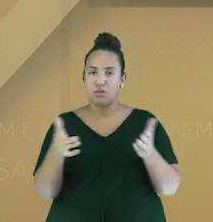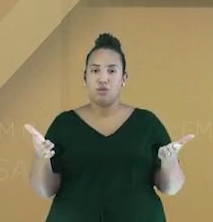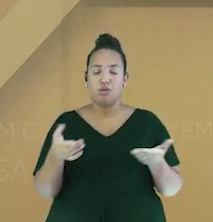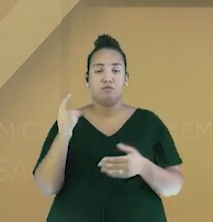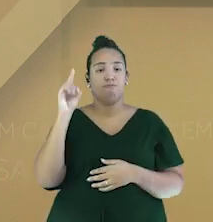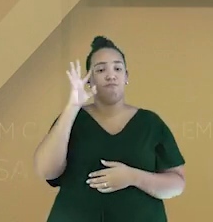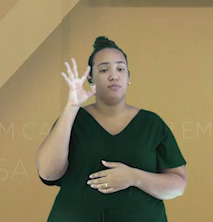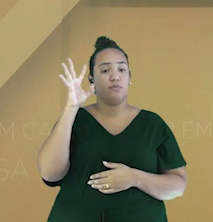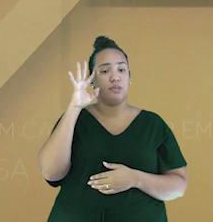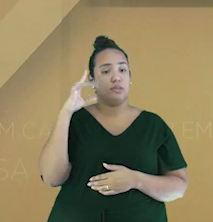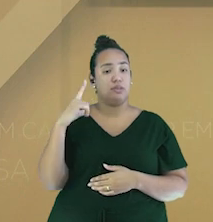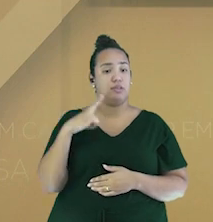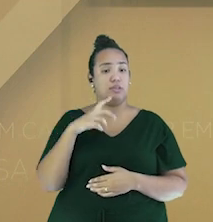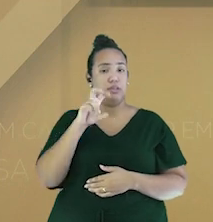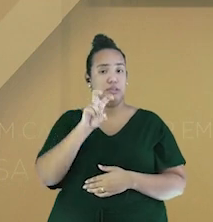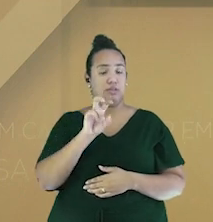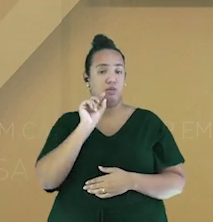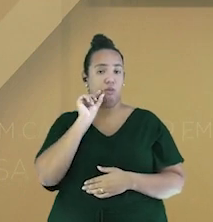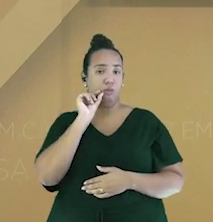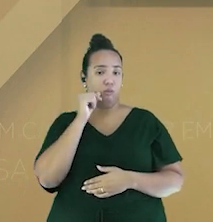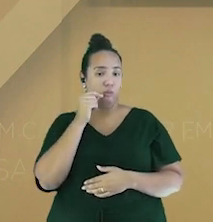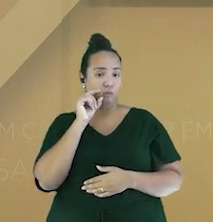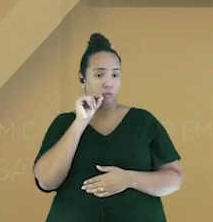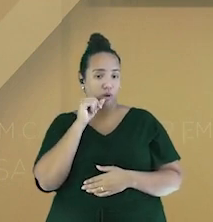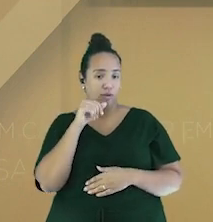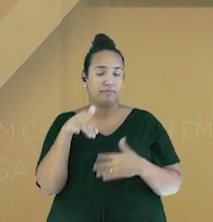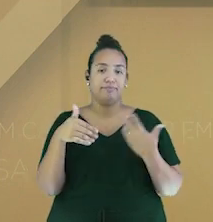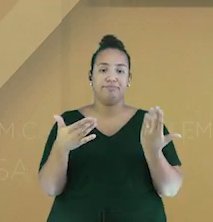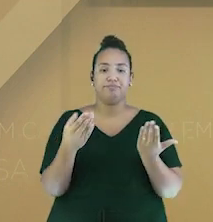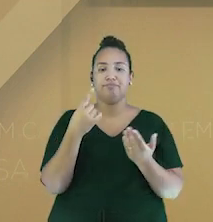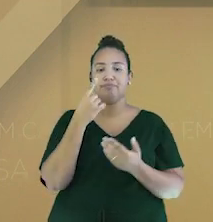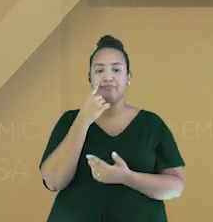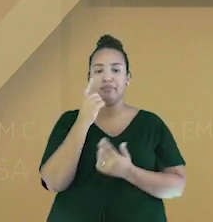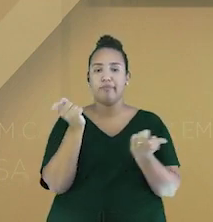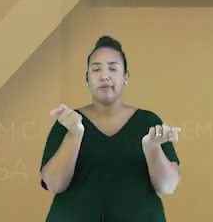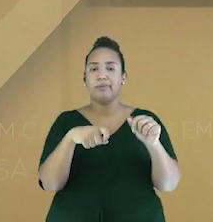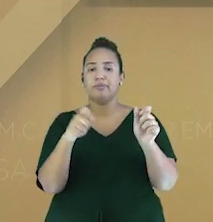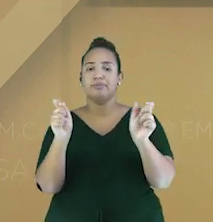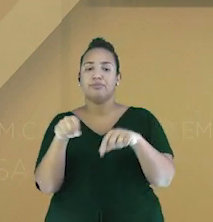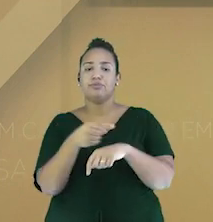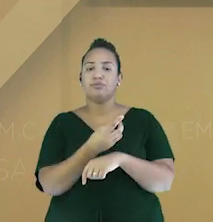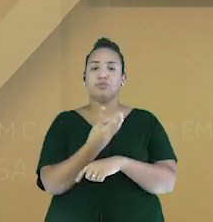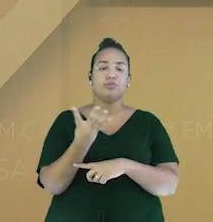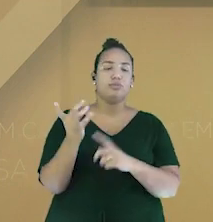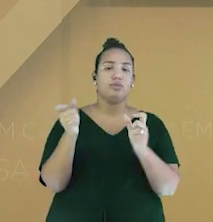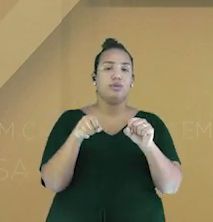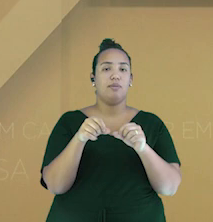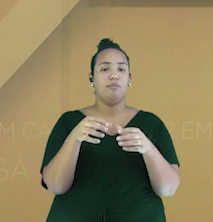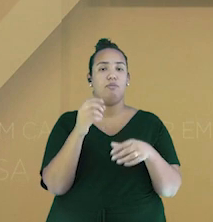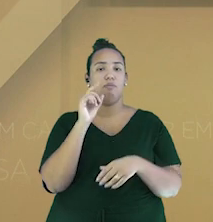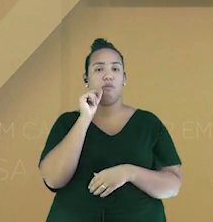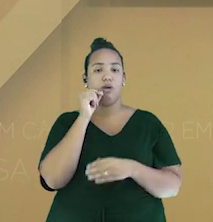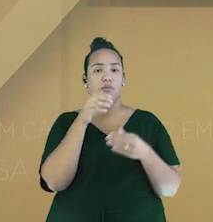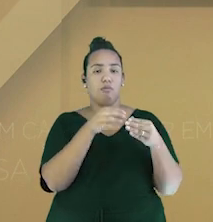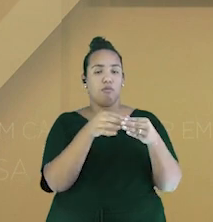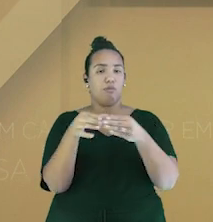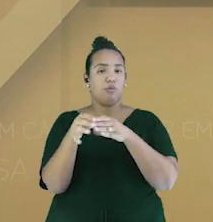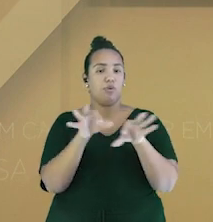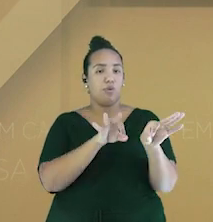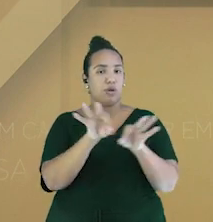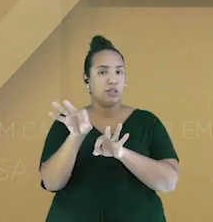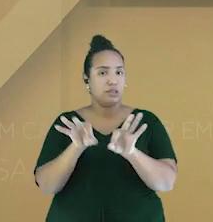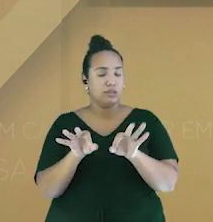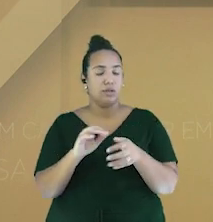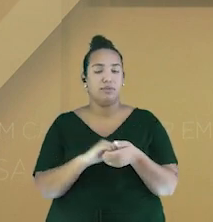só tem 5 balas. De quantas maneiras diferentes ele pode organizar essas balas? Todos os